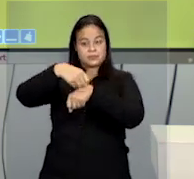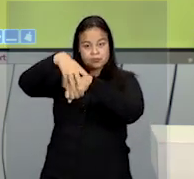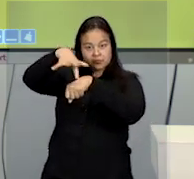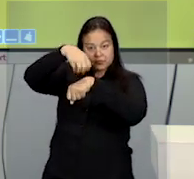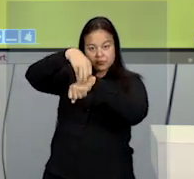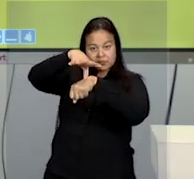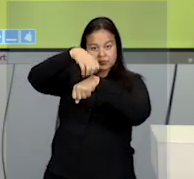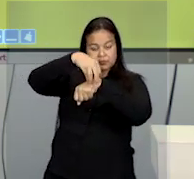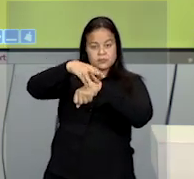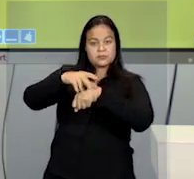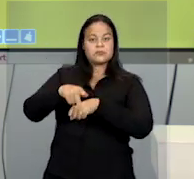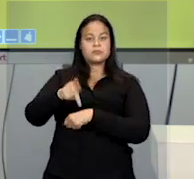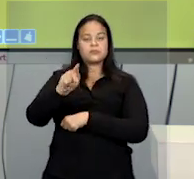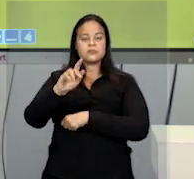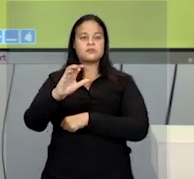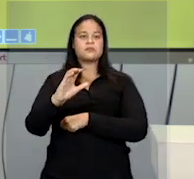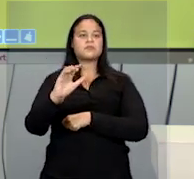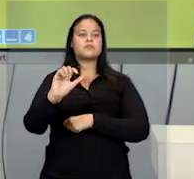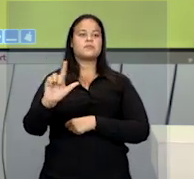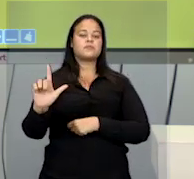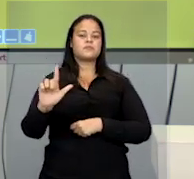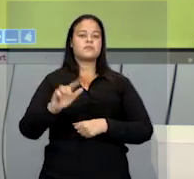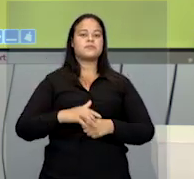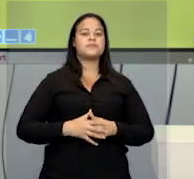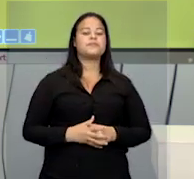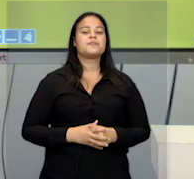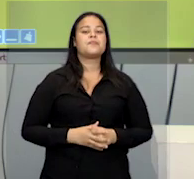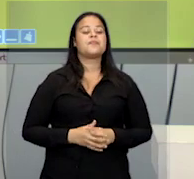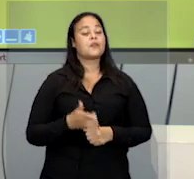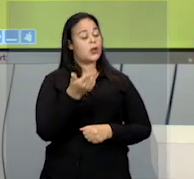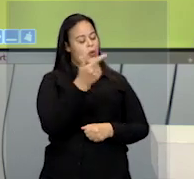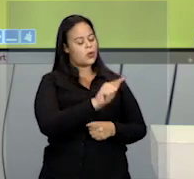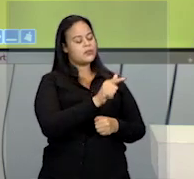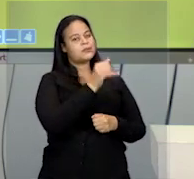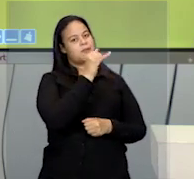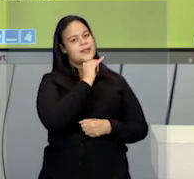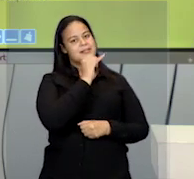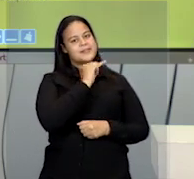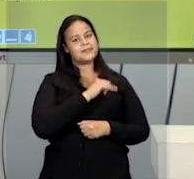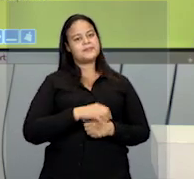150 quilocalorias. Vamos para mais um exemplo.